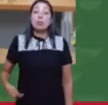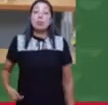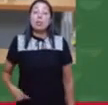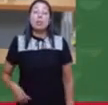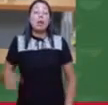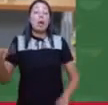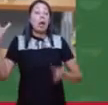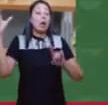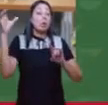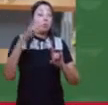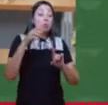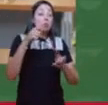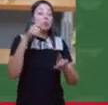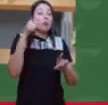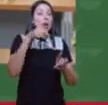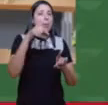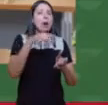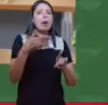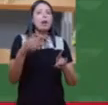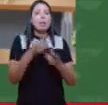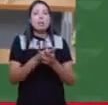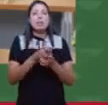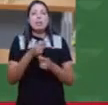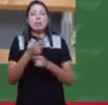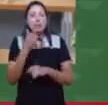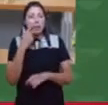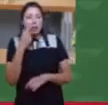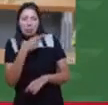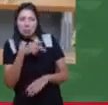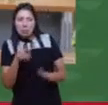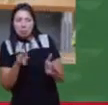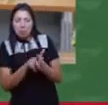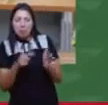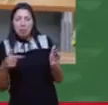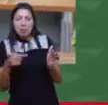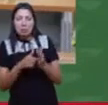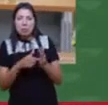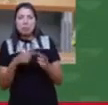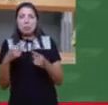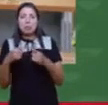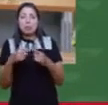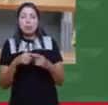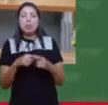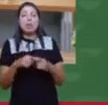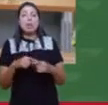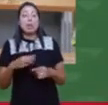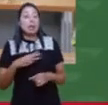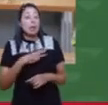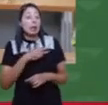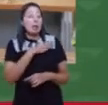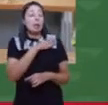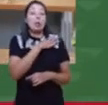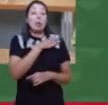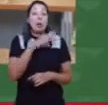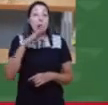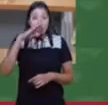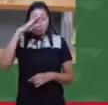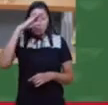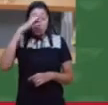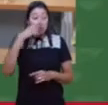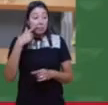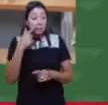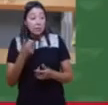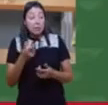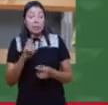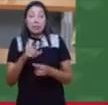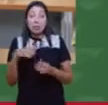o denunciante em vez de apurar a denúncia. O que as Forças Armadas precisariam fazer era apurar